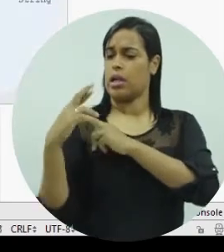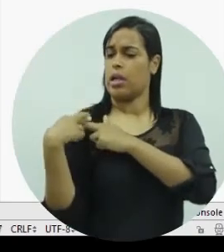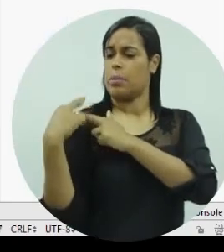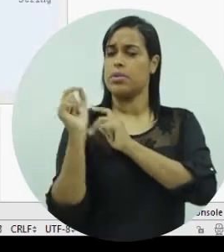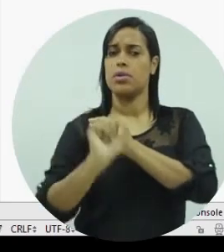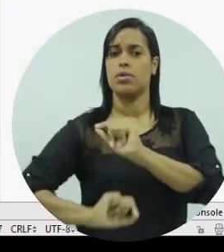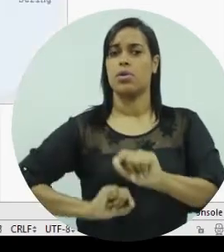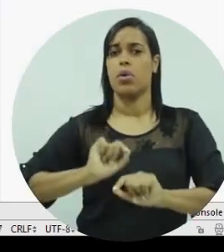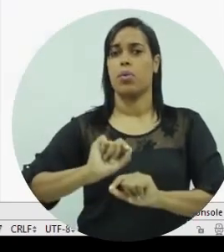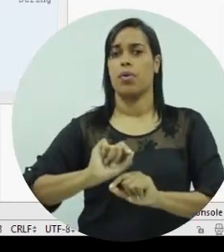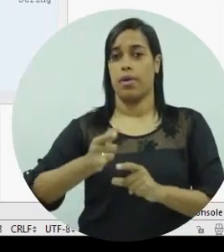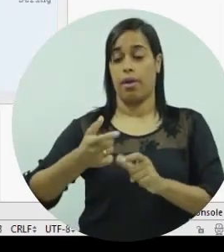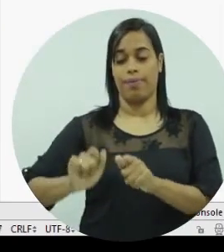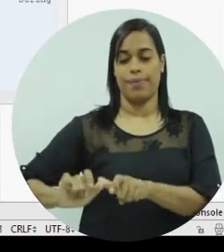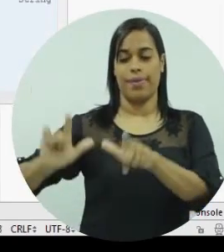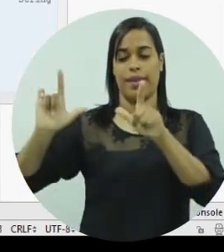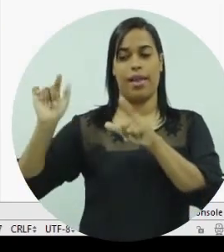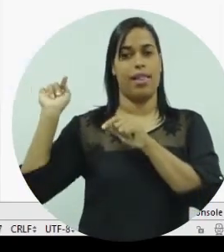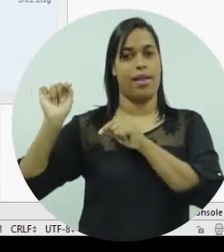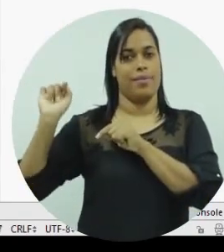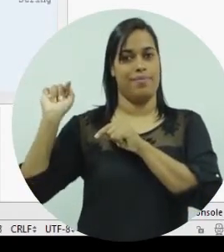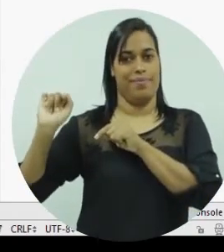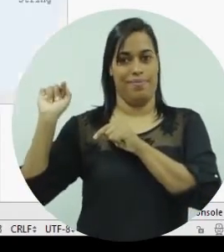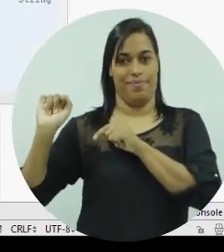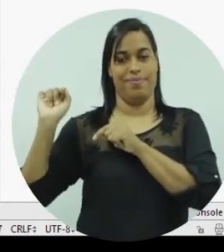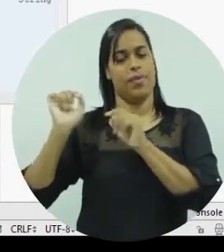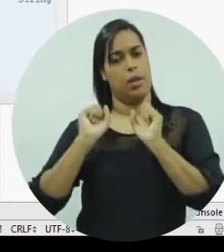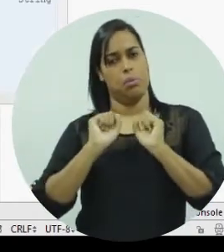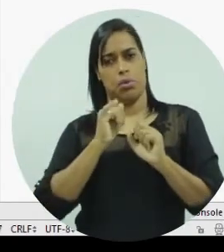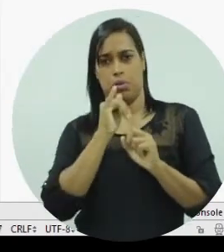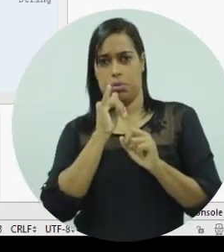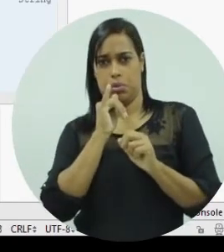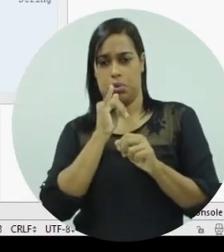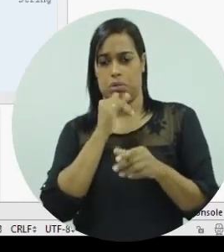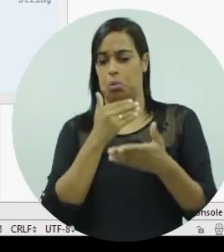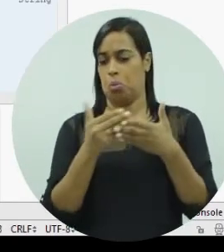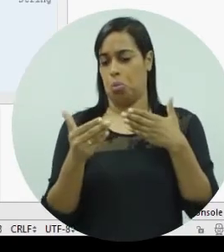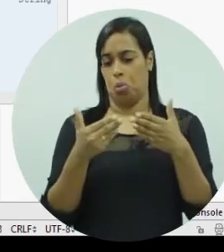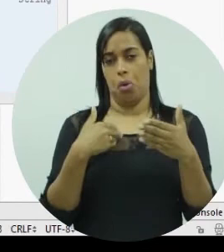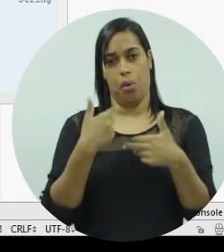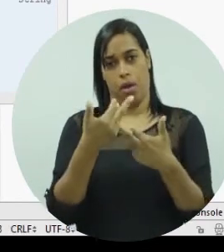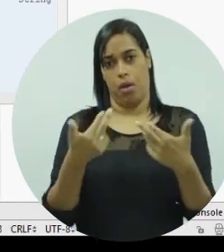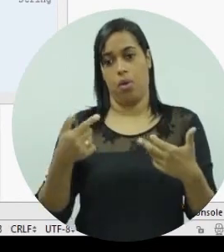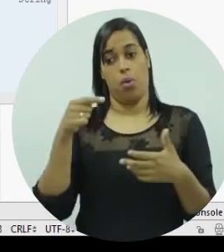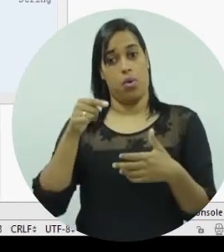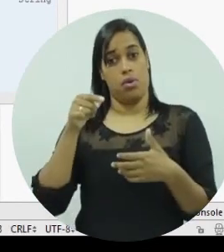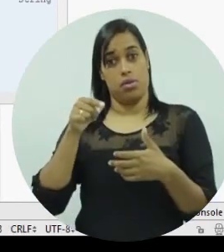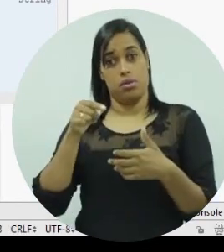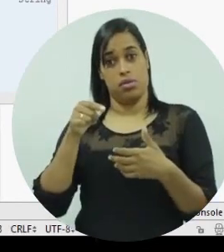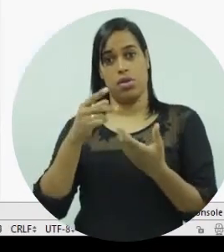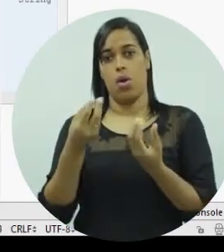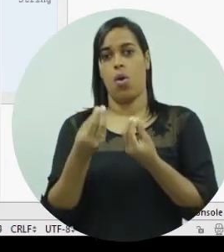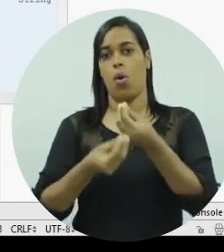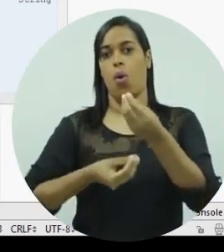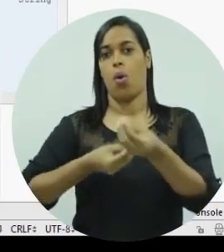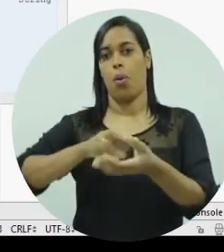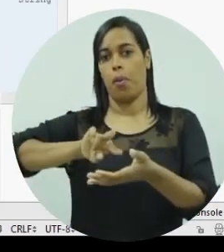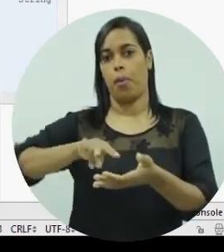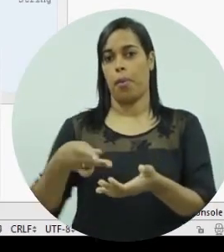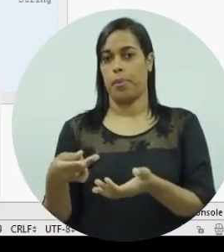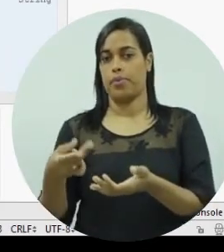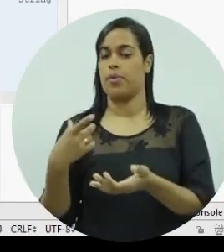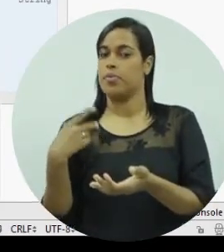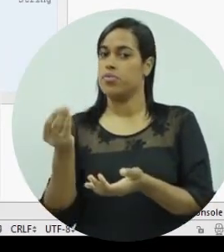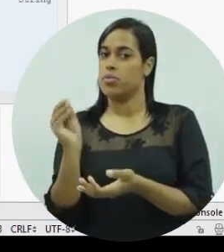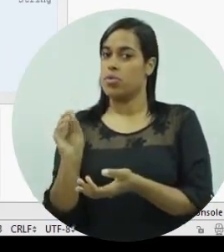representa aquela tela. Então, podemos achar qualquer coisa da tela através desse R. Vamos colocar